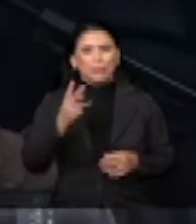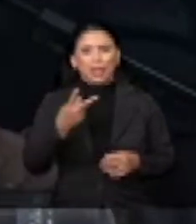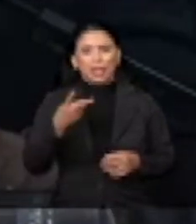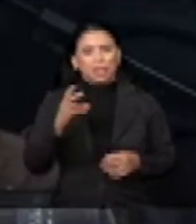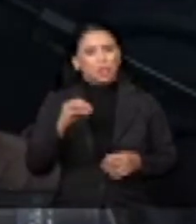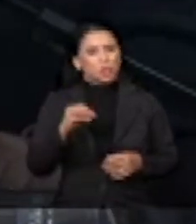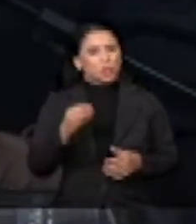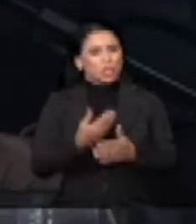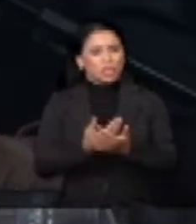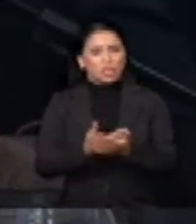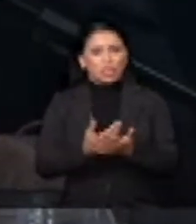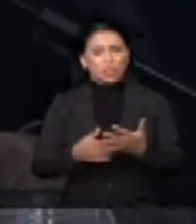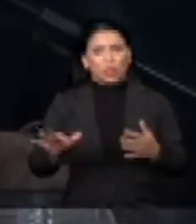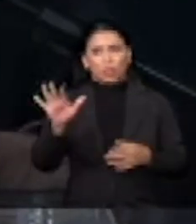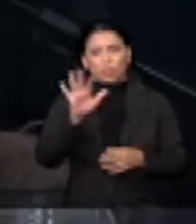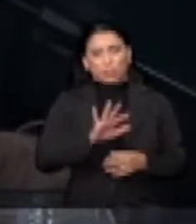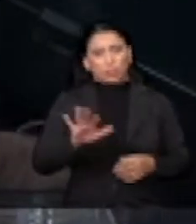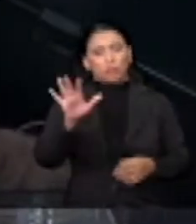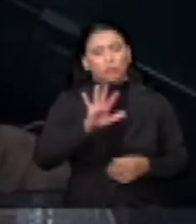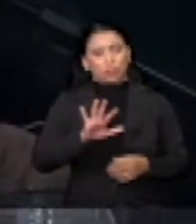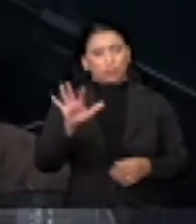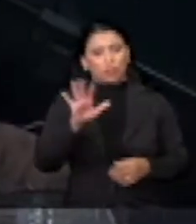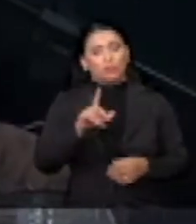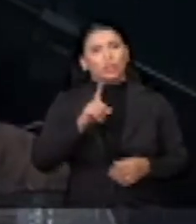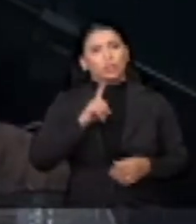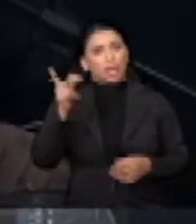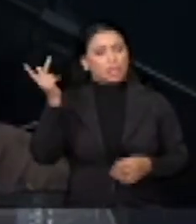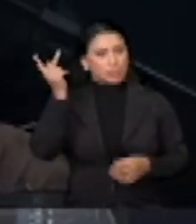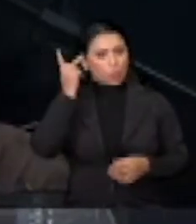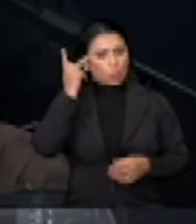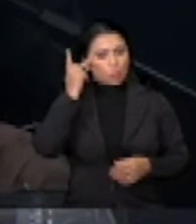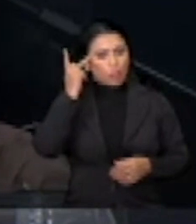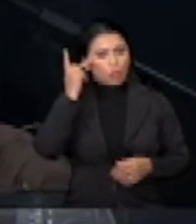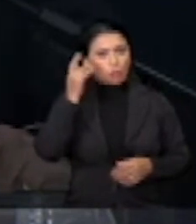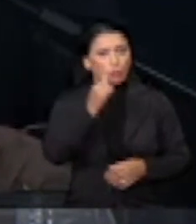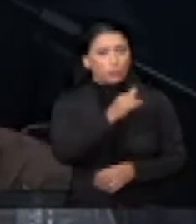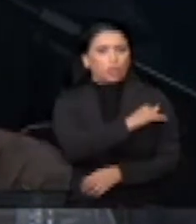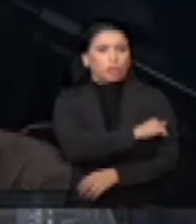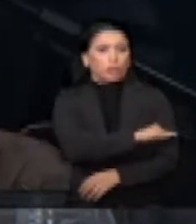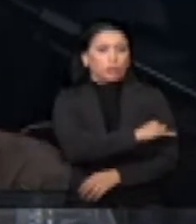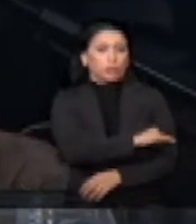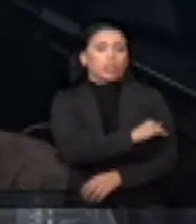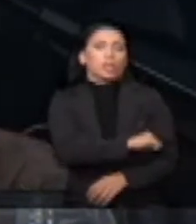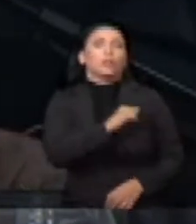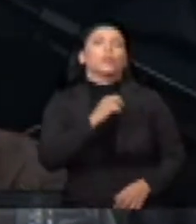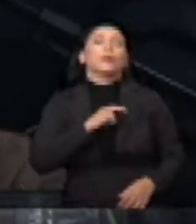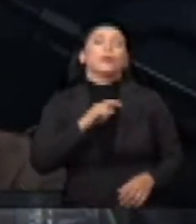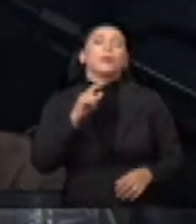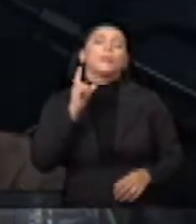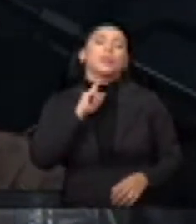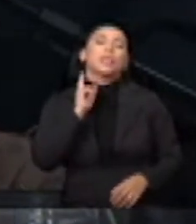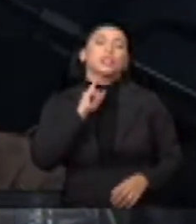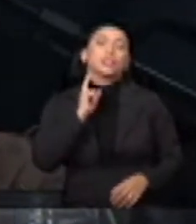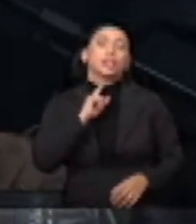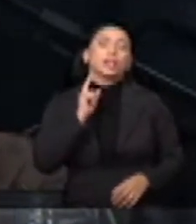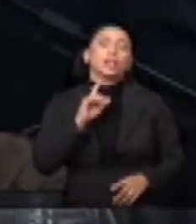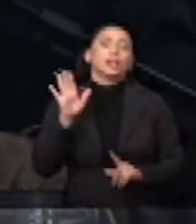esse universo estão localizadas em São Paulo Rio de Janeiro Minas Gerais Paraná